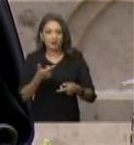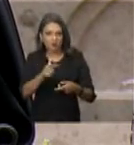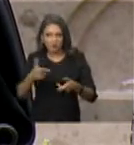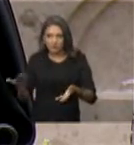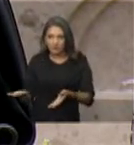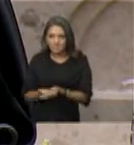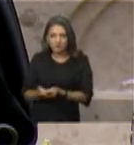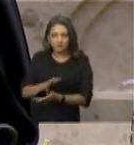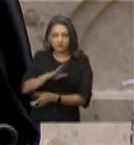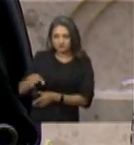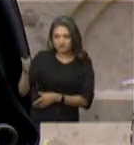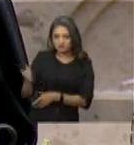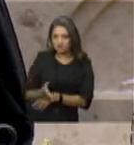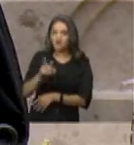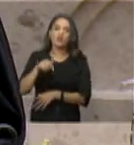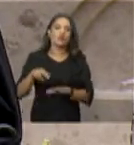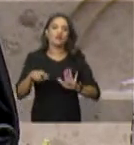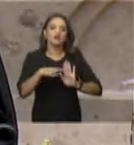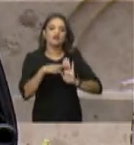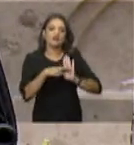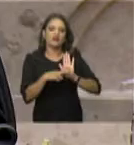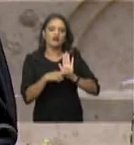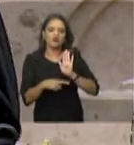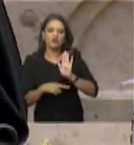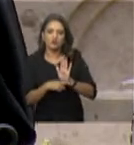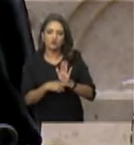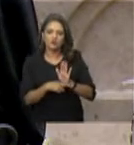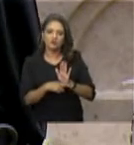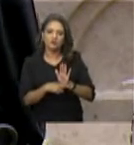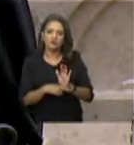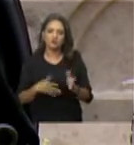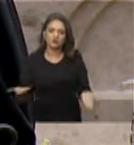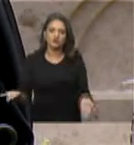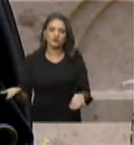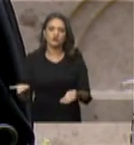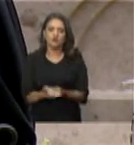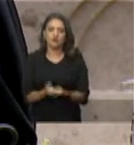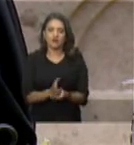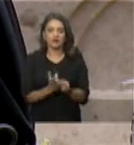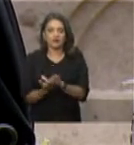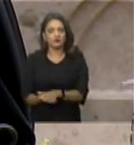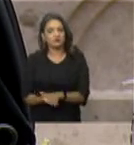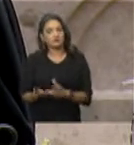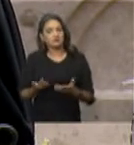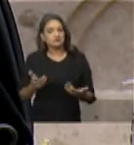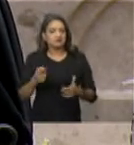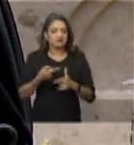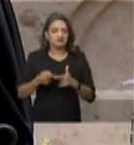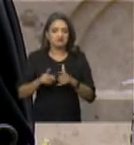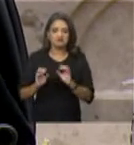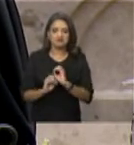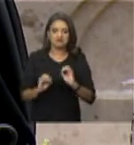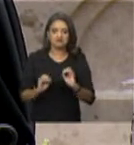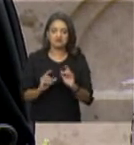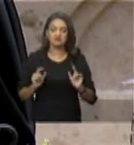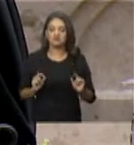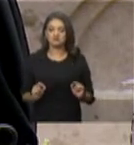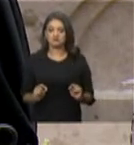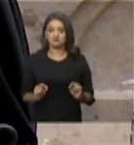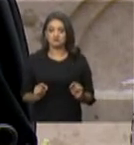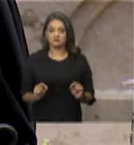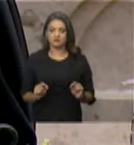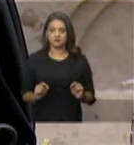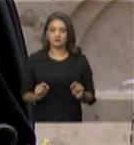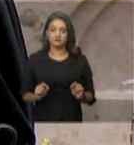seria a regra do ajuizamentações e por isso não vejo nenhum problema nesse aspecto de outra de